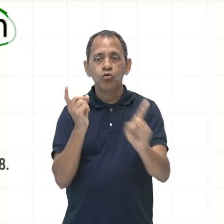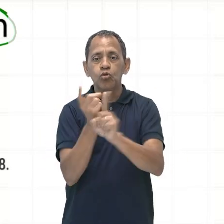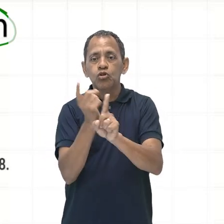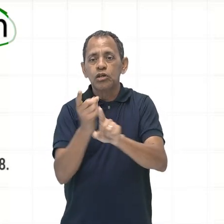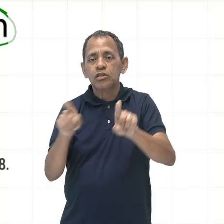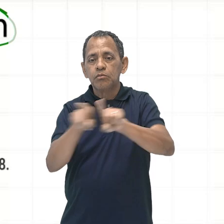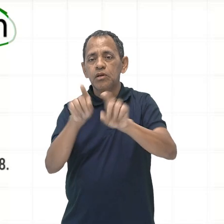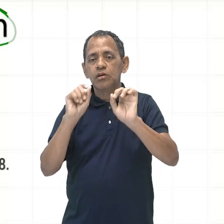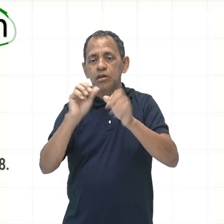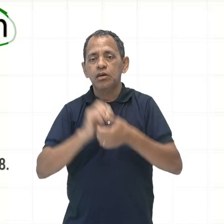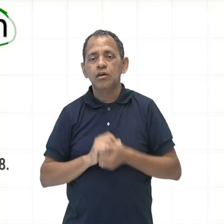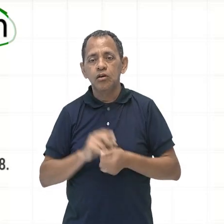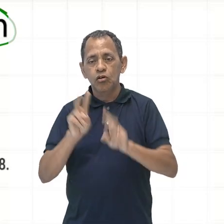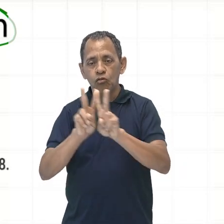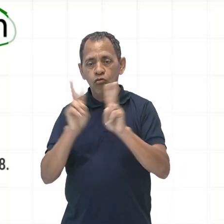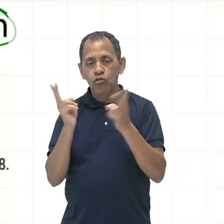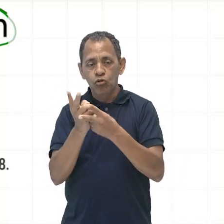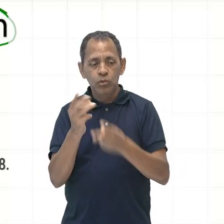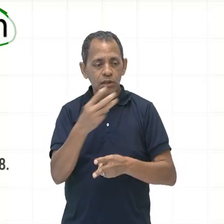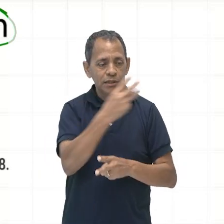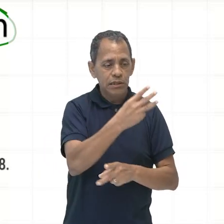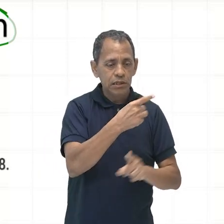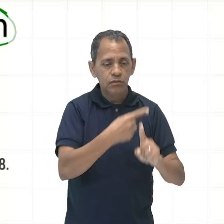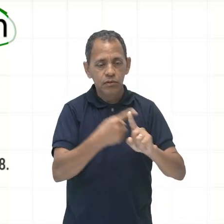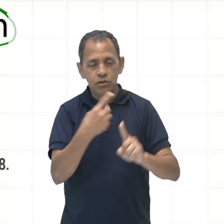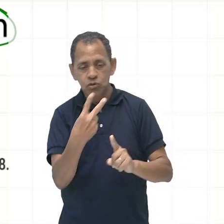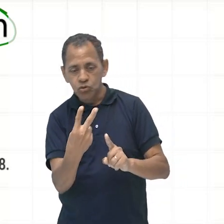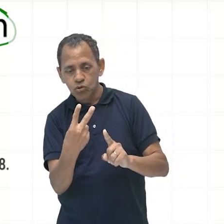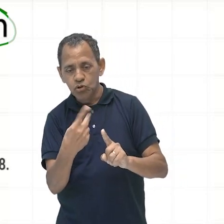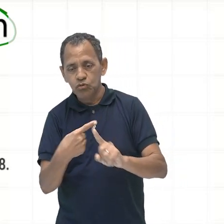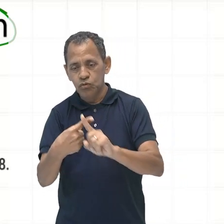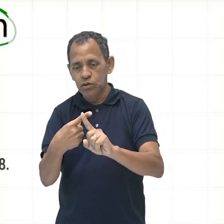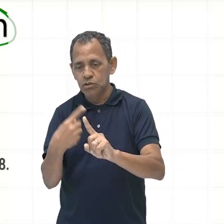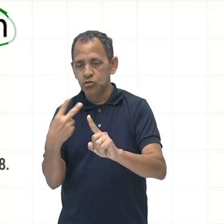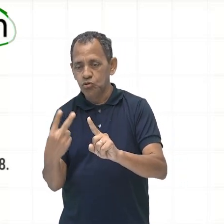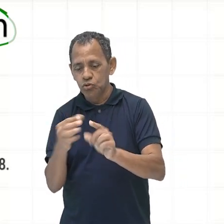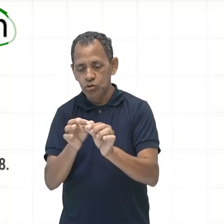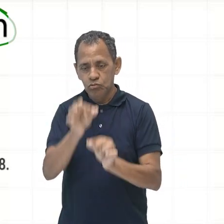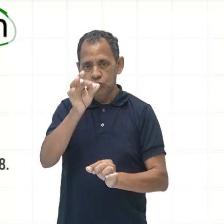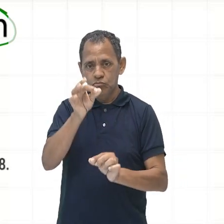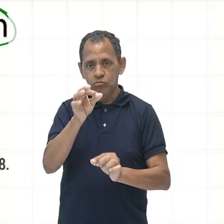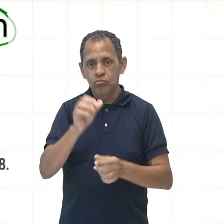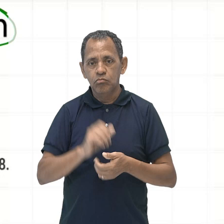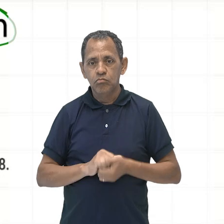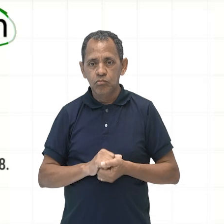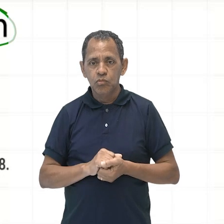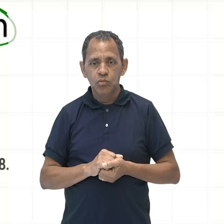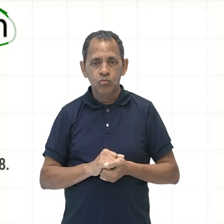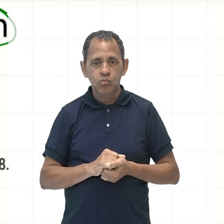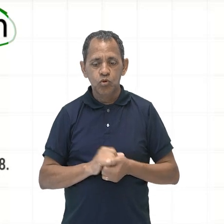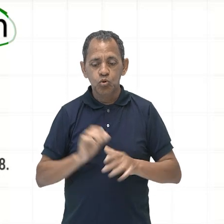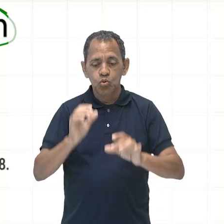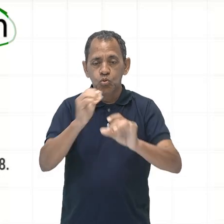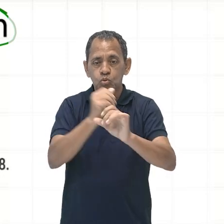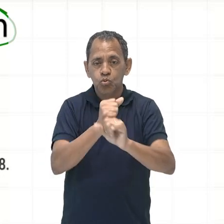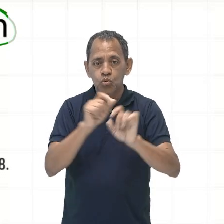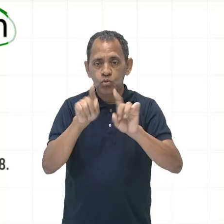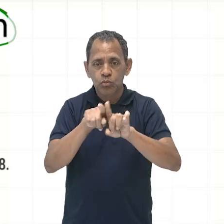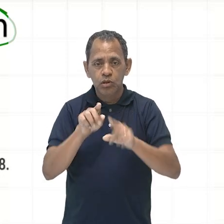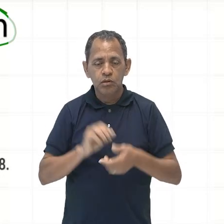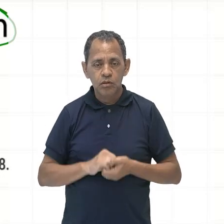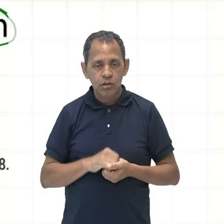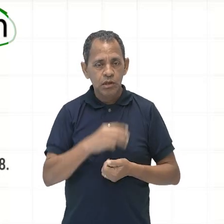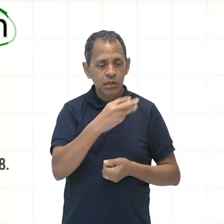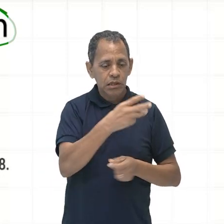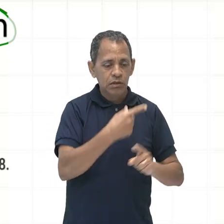o 3 vezes o 2 e vezes o 2 da altura. Multiplicando tudo aqui, 3 vezes 2,